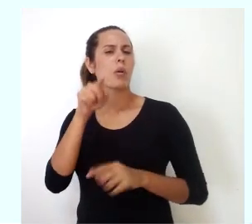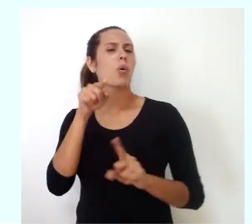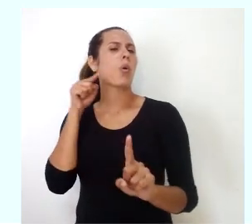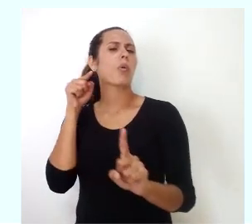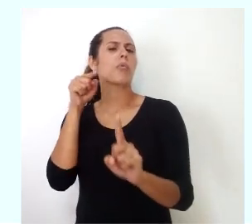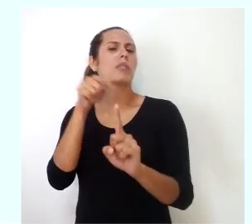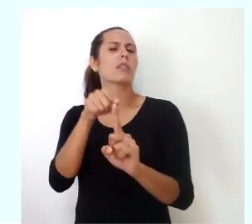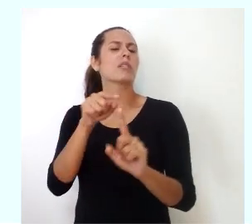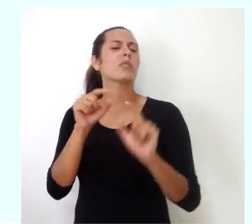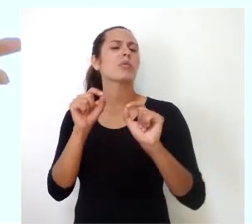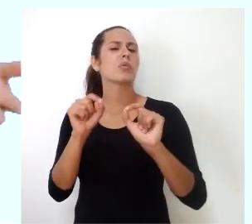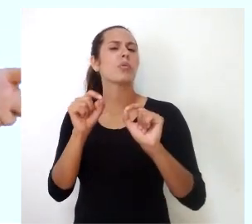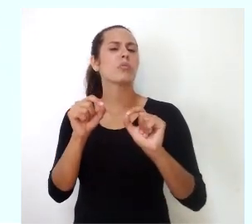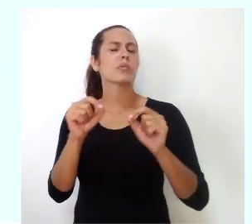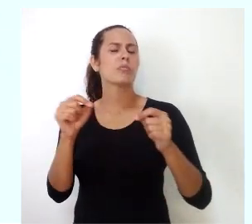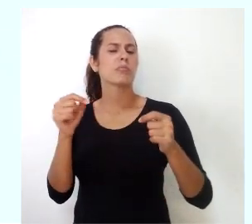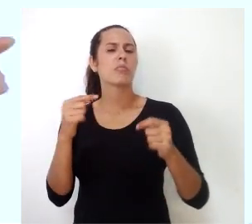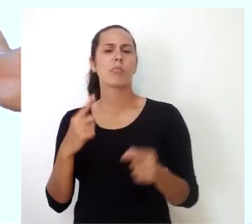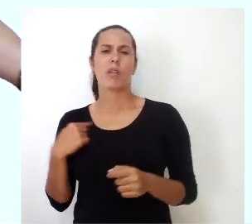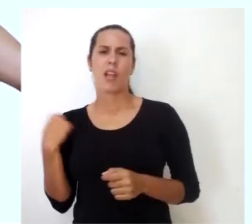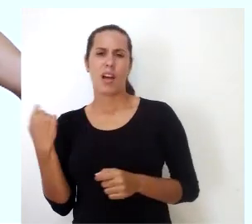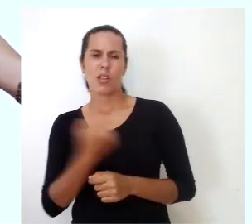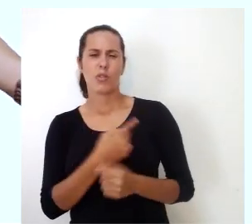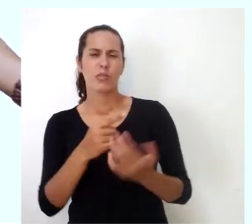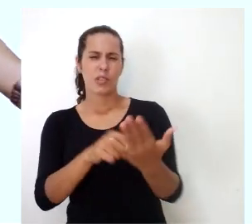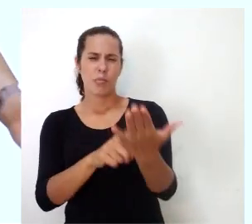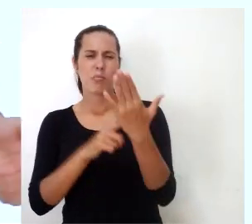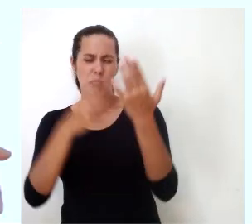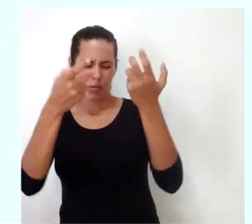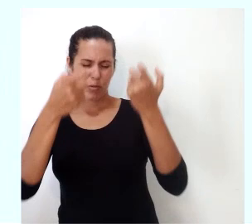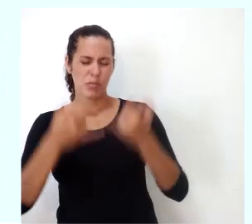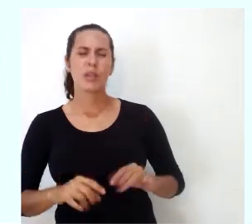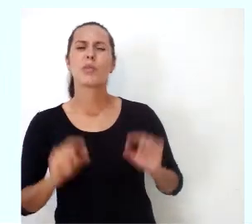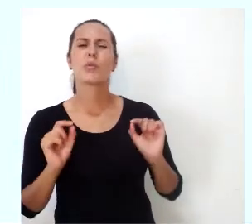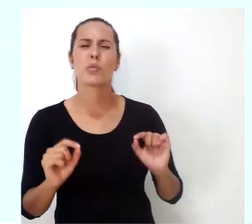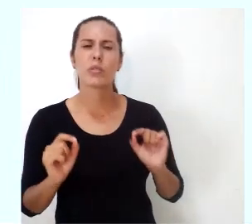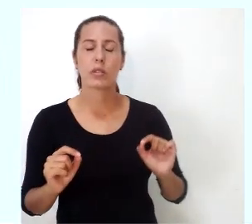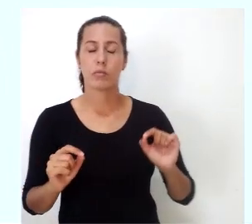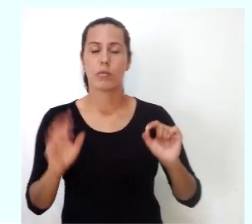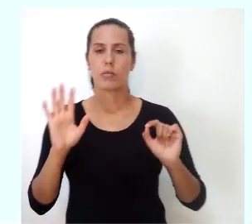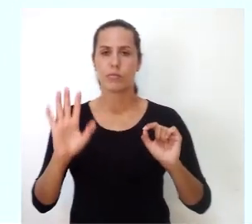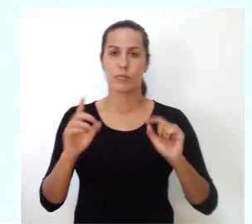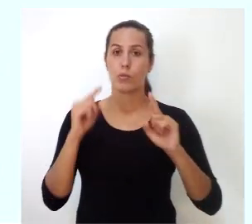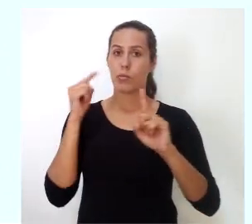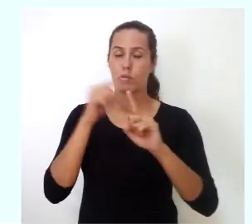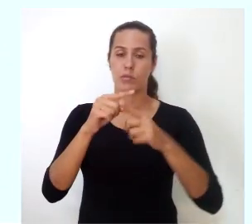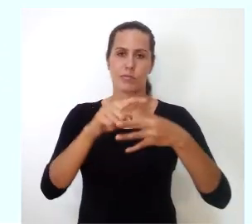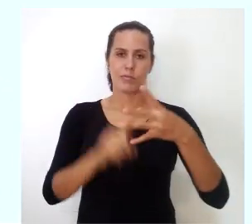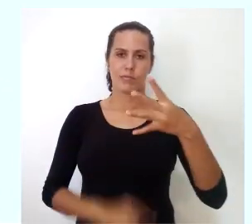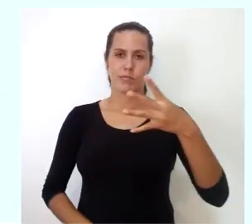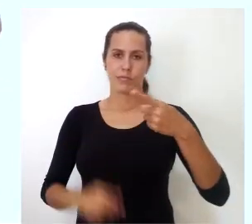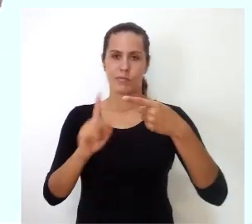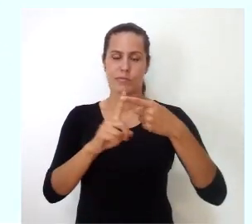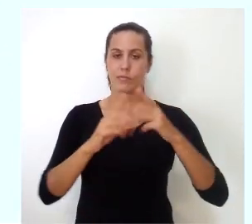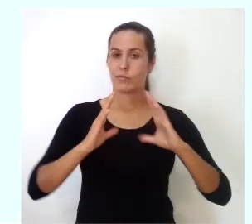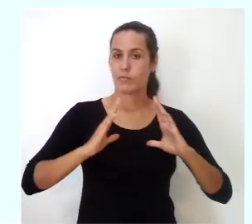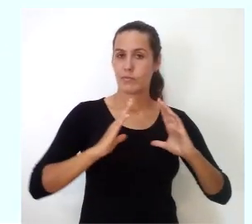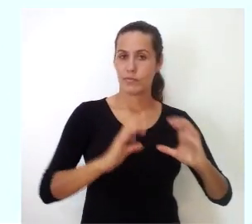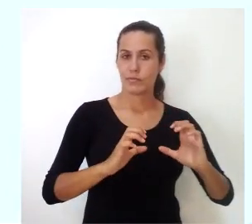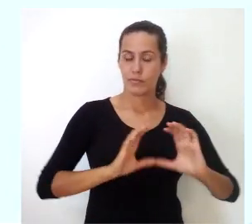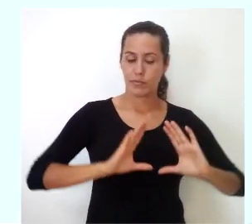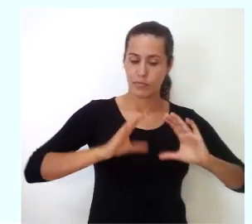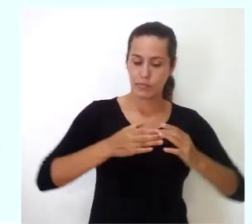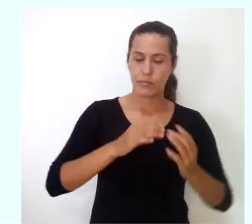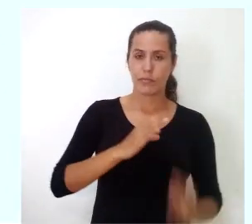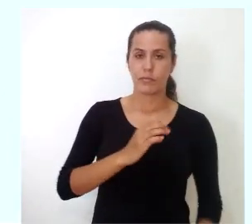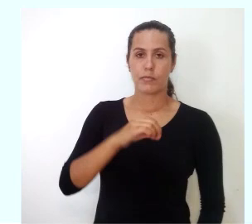saber qual o seu objetivo em expor, certo, para nós esse assunto. São essas 4 palavras, a